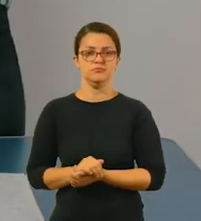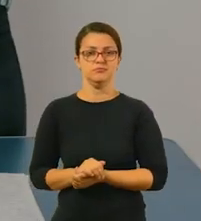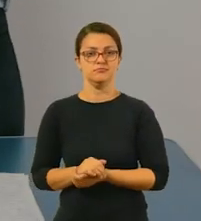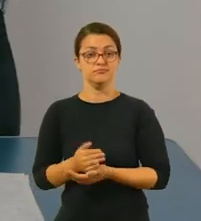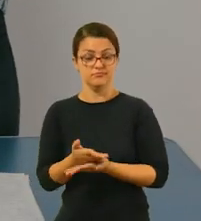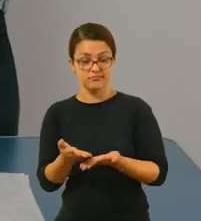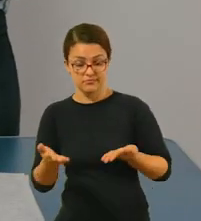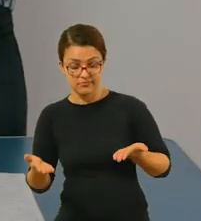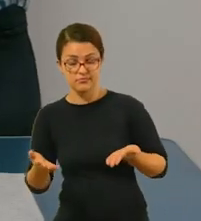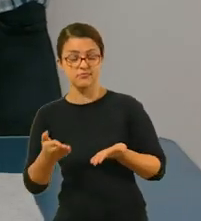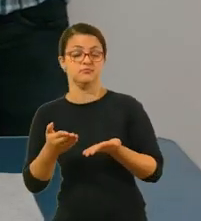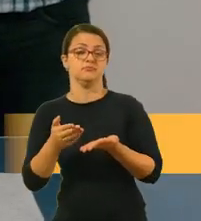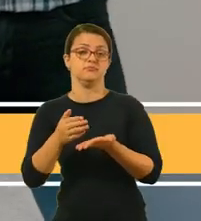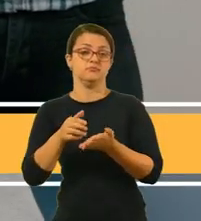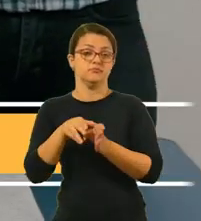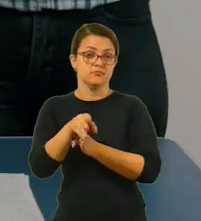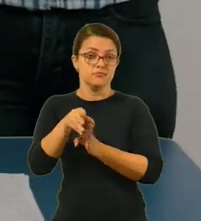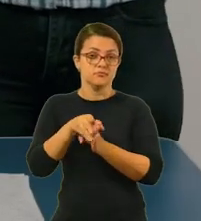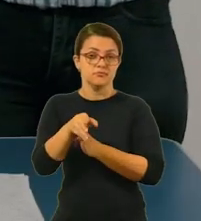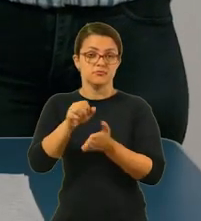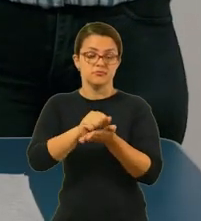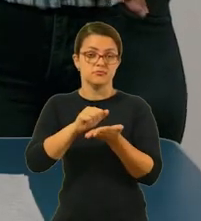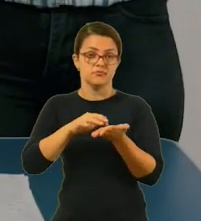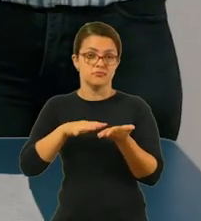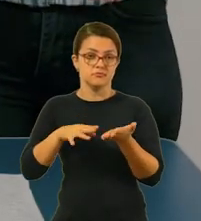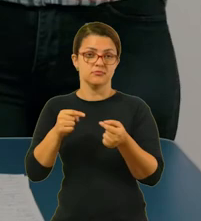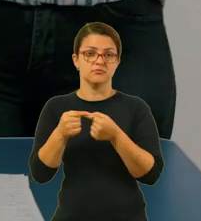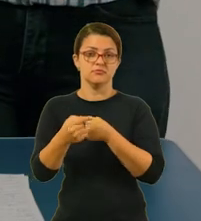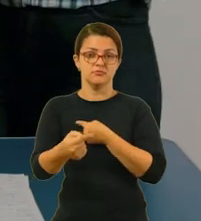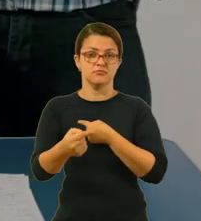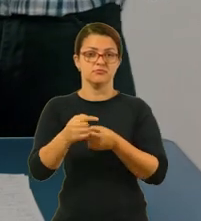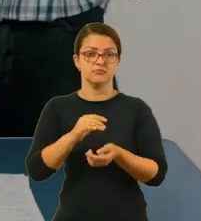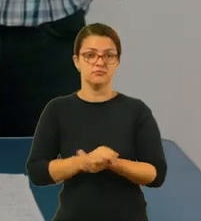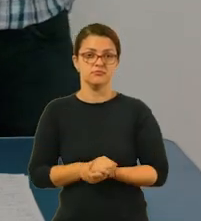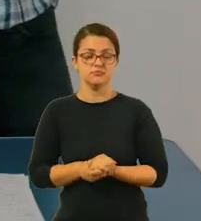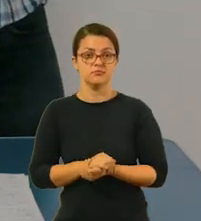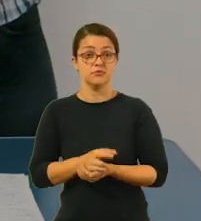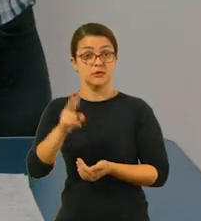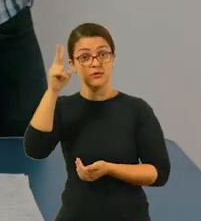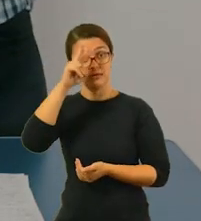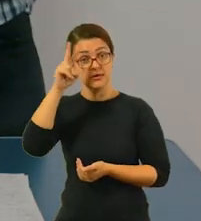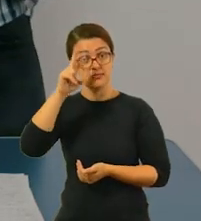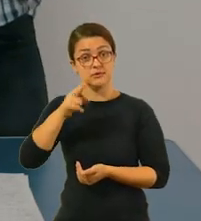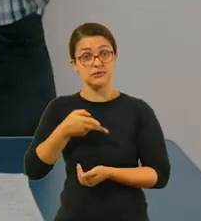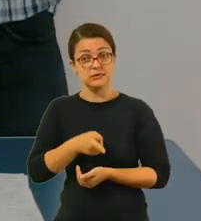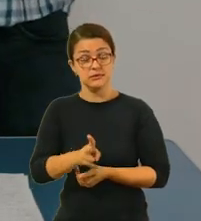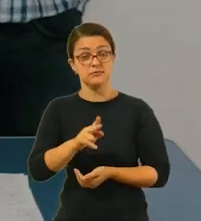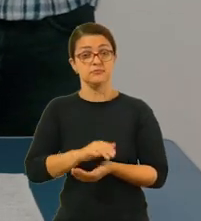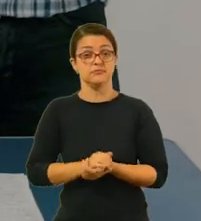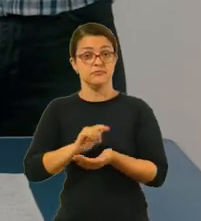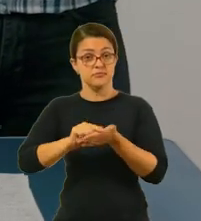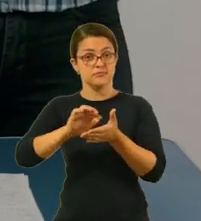foram as orientações para vocês realizarem as atividades dessa semana, tá? Lembrem sempre de manter as mãos